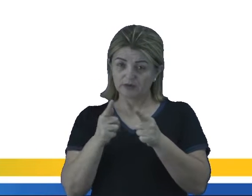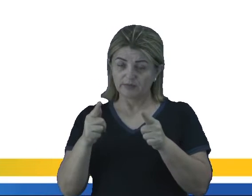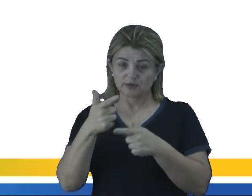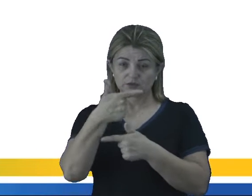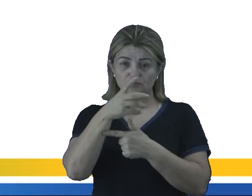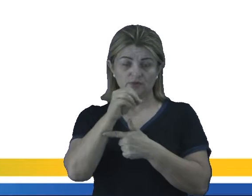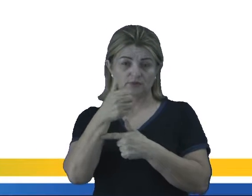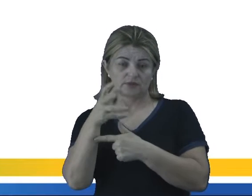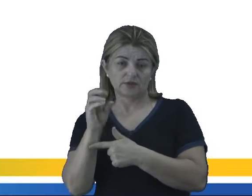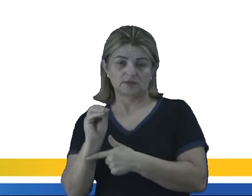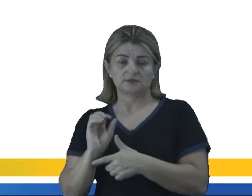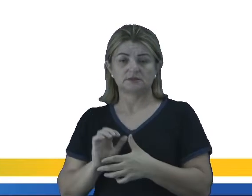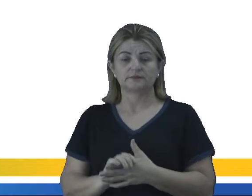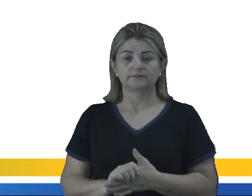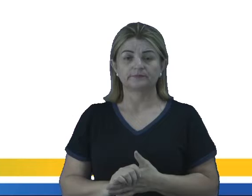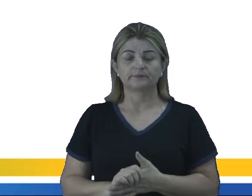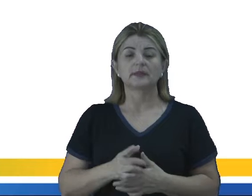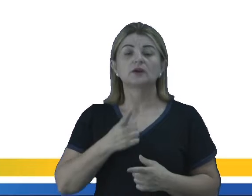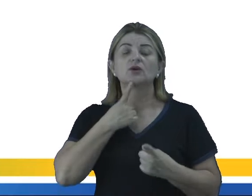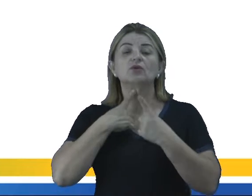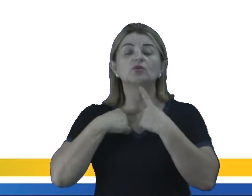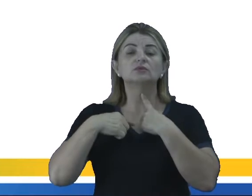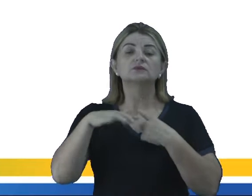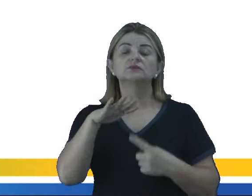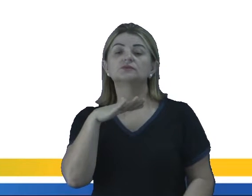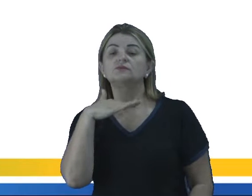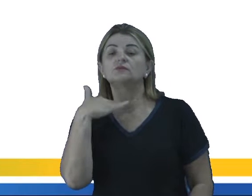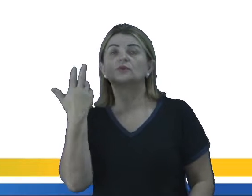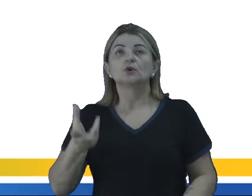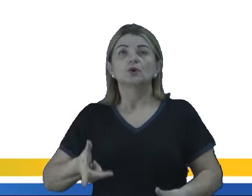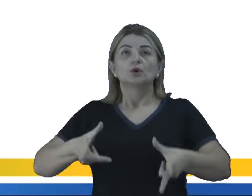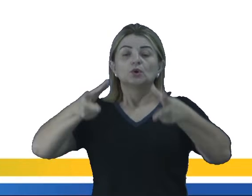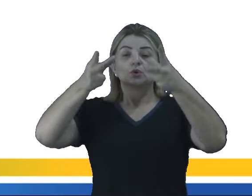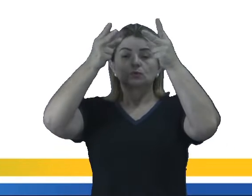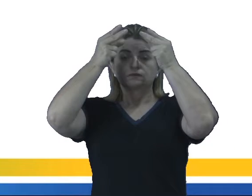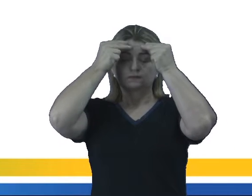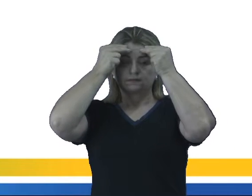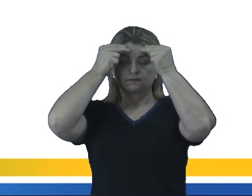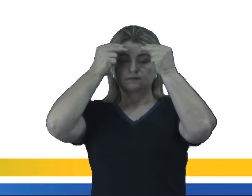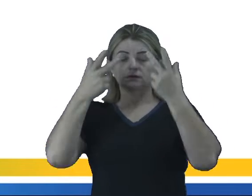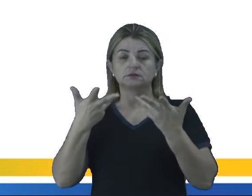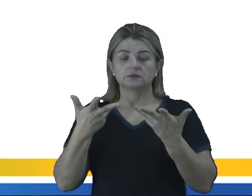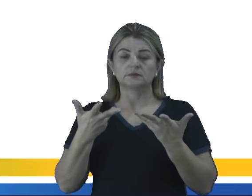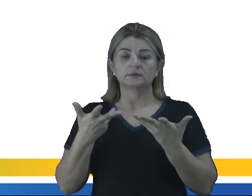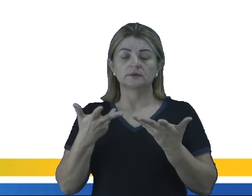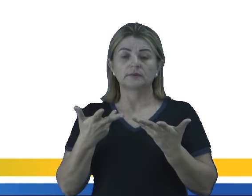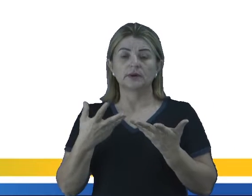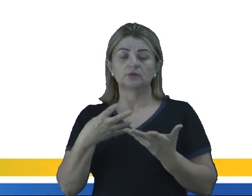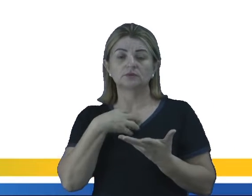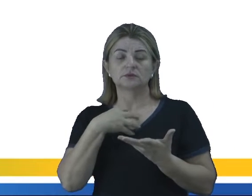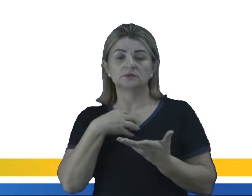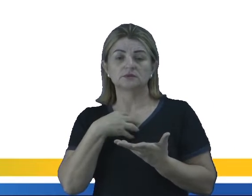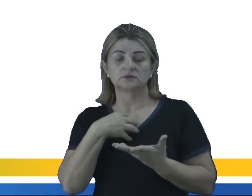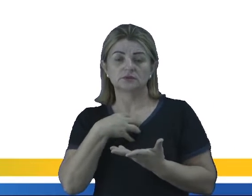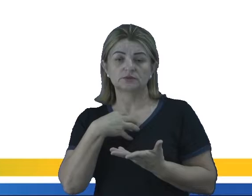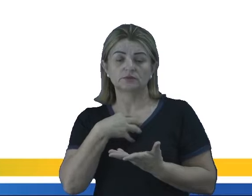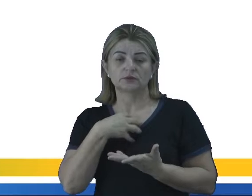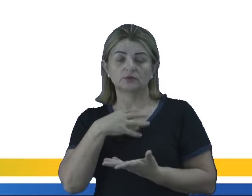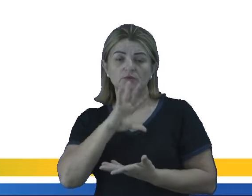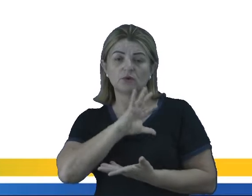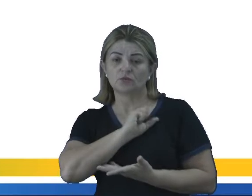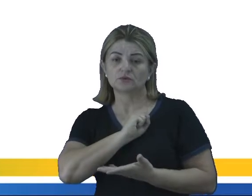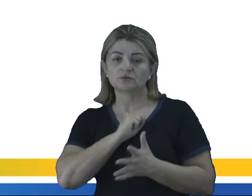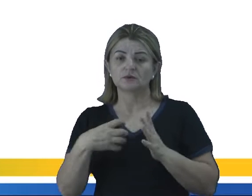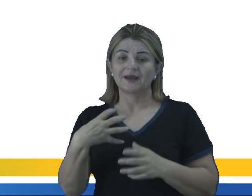rosto. Nos lábios meus o alento desfalece. Surda agonia o coração fenece e devora meu